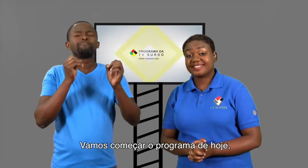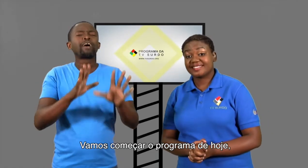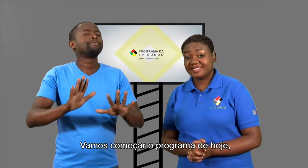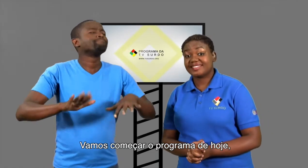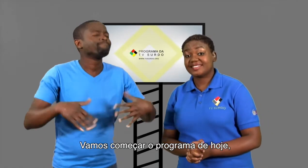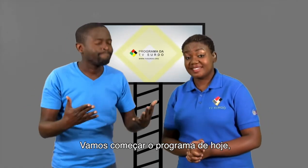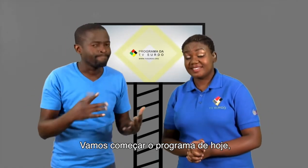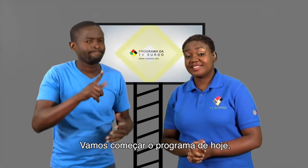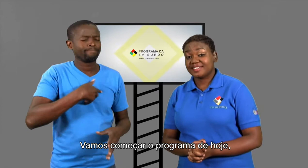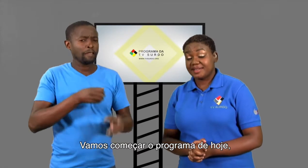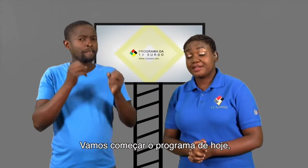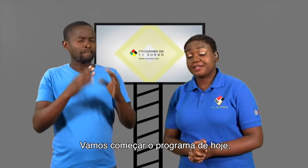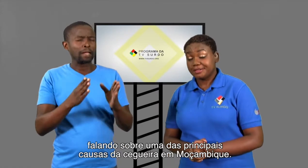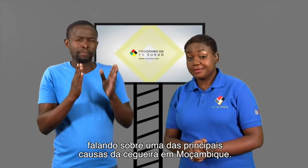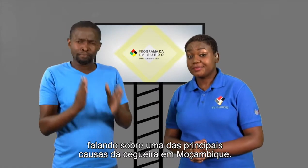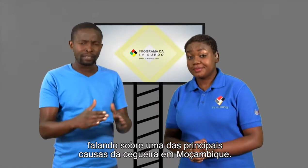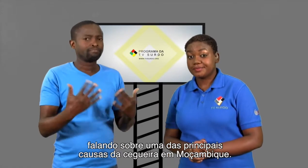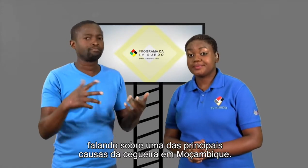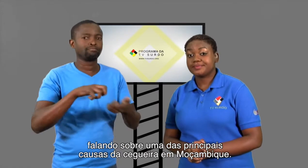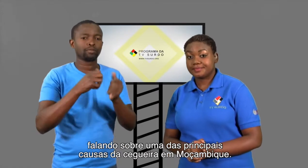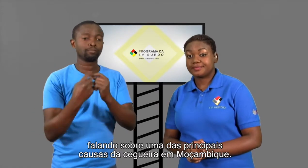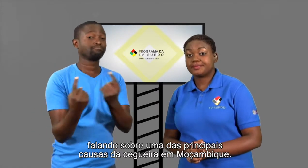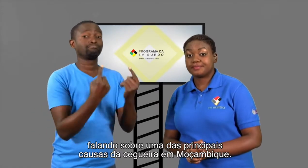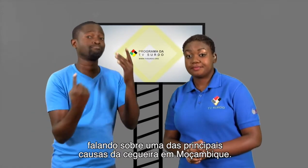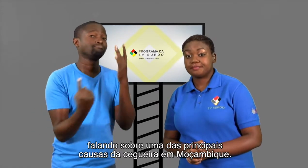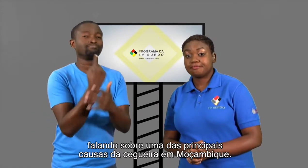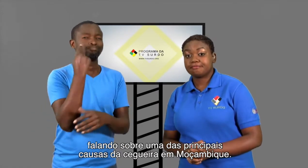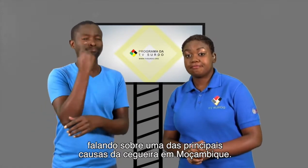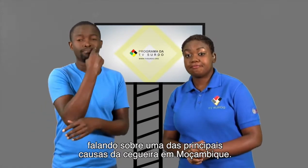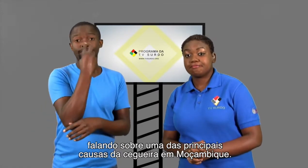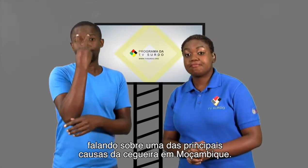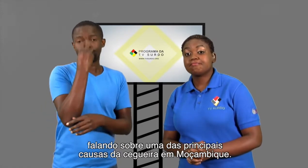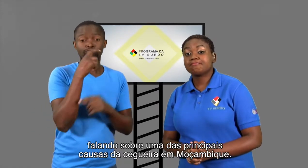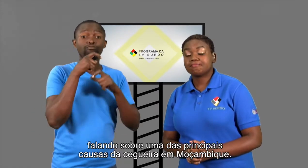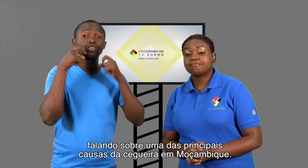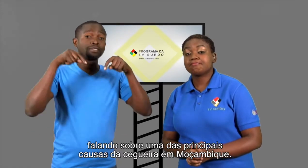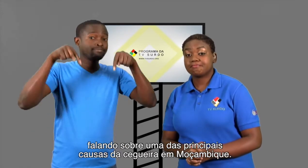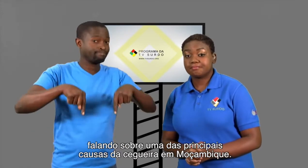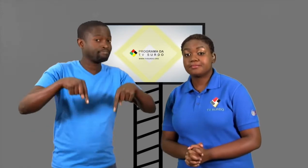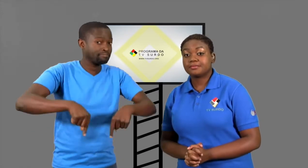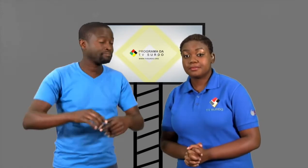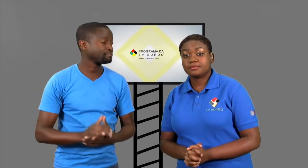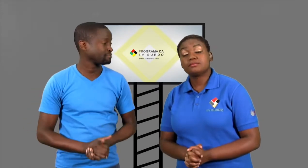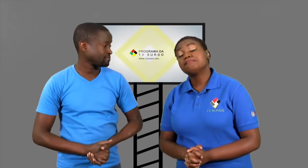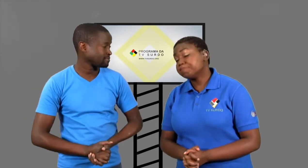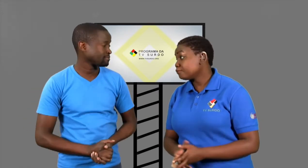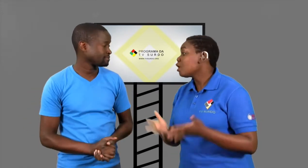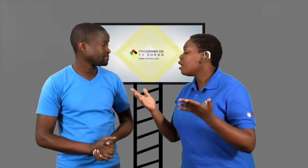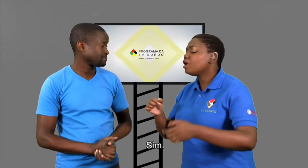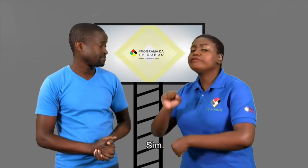Vamos começar o programa de hoje falando sobre uma das principais causas da cegueira em Moçambique.